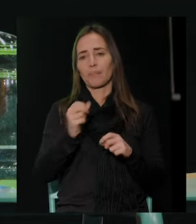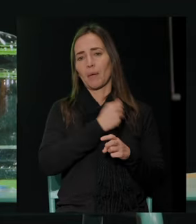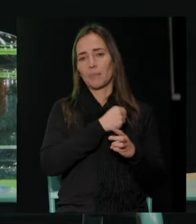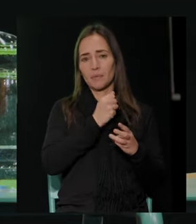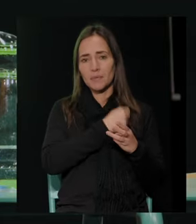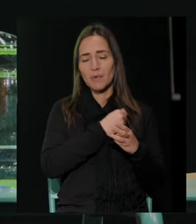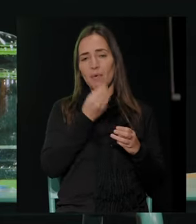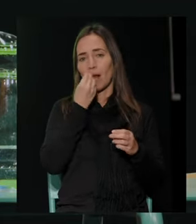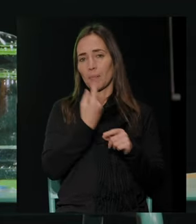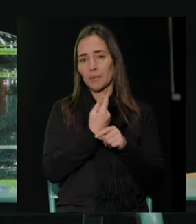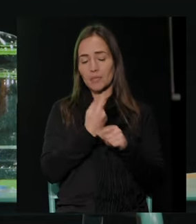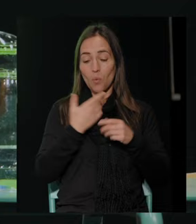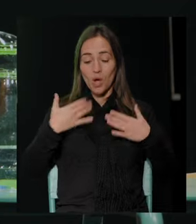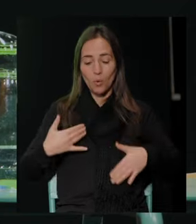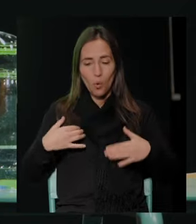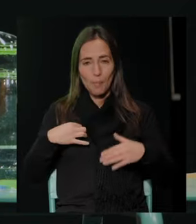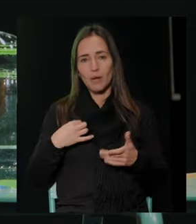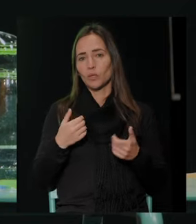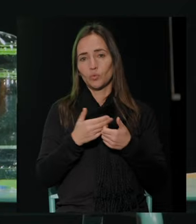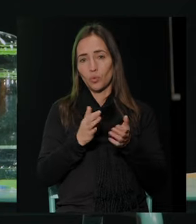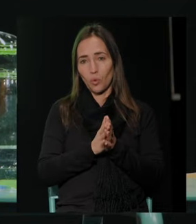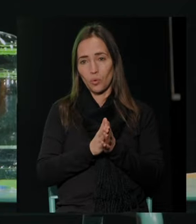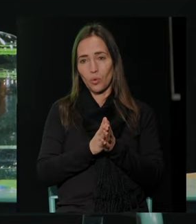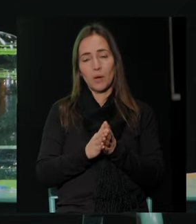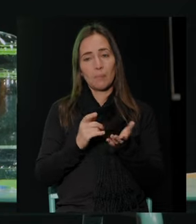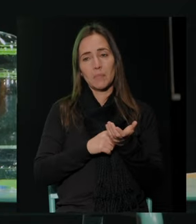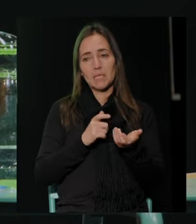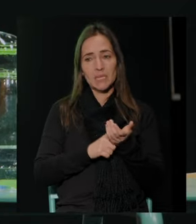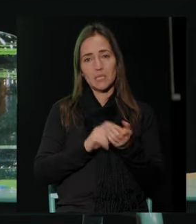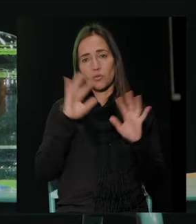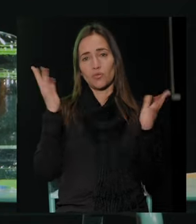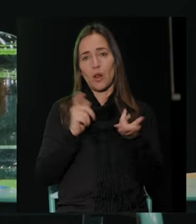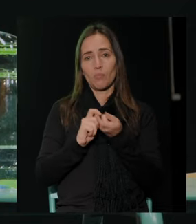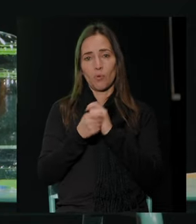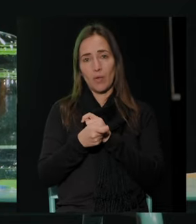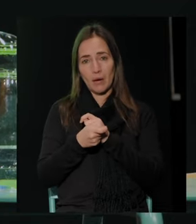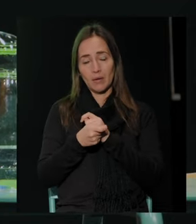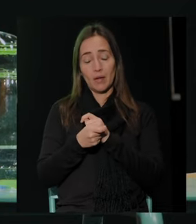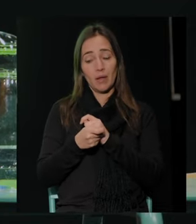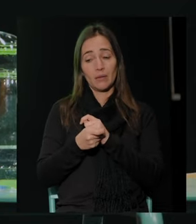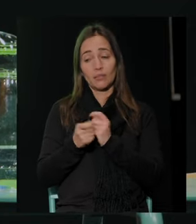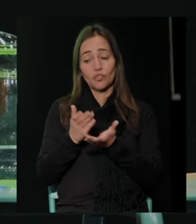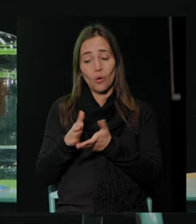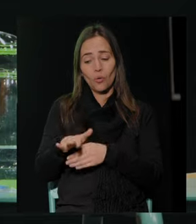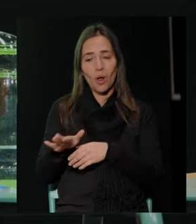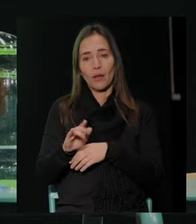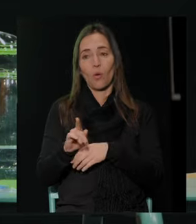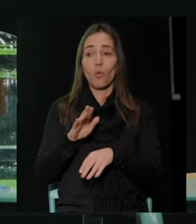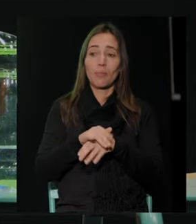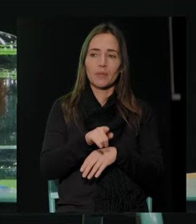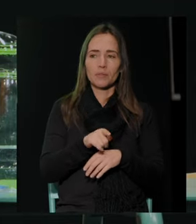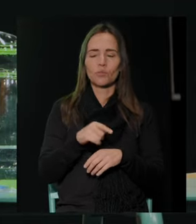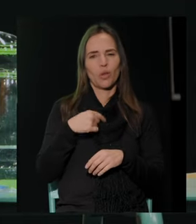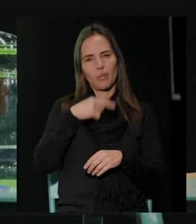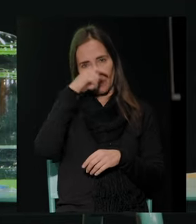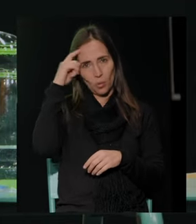habitação, são coisas como a alimentação, a roupa. Tudo isso tem de ser mudado a uma escala macro e não nesta escala. Por isso que eu disse, a minha dificuldade com o moralismo individual,